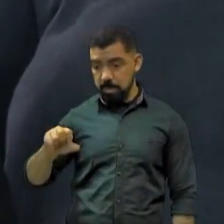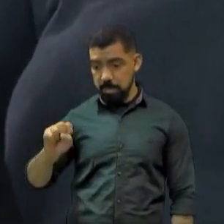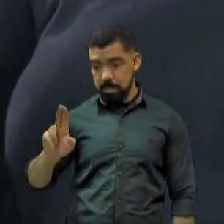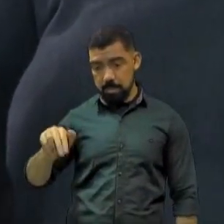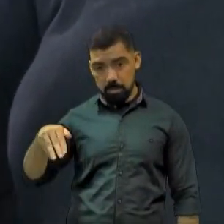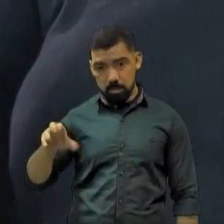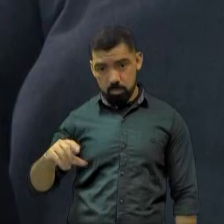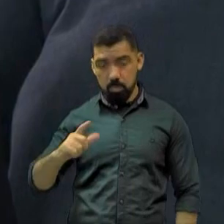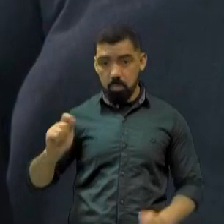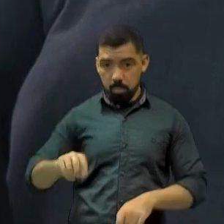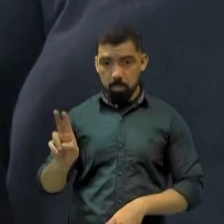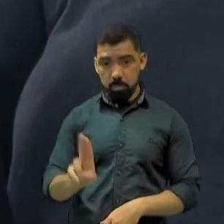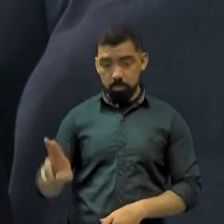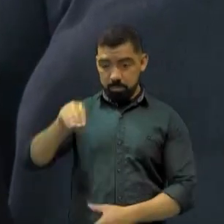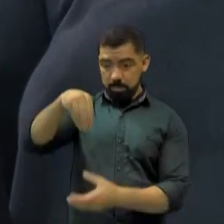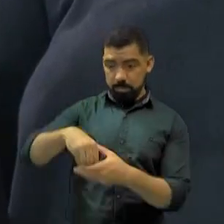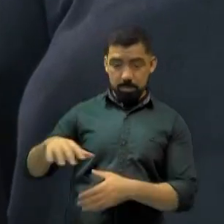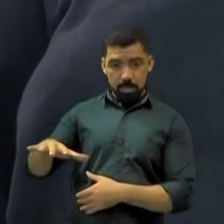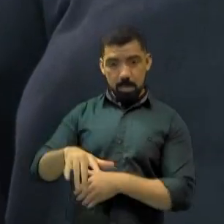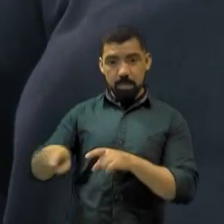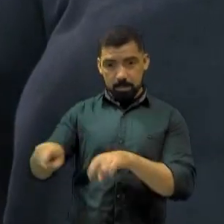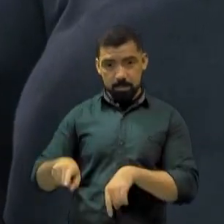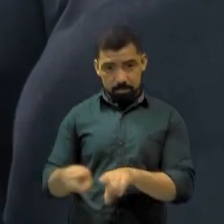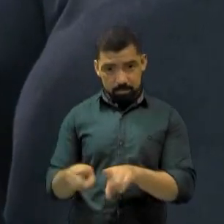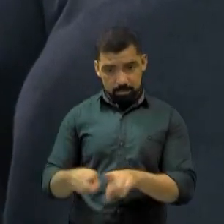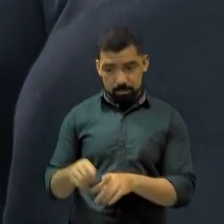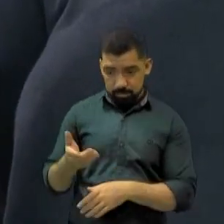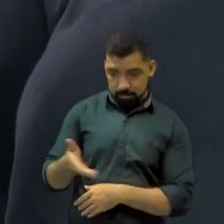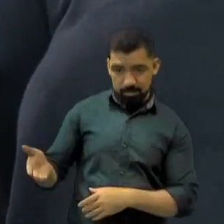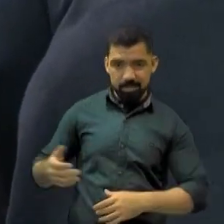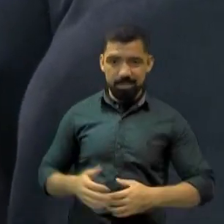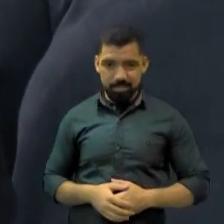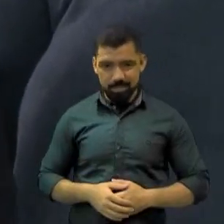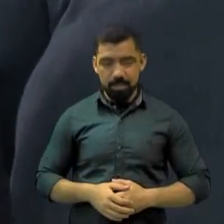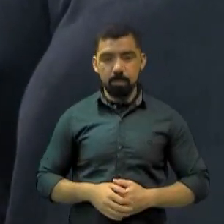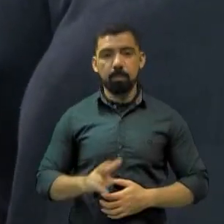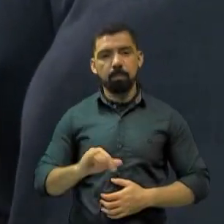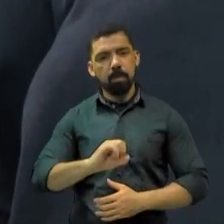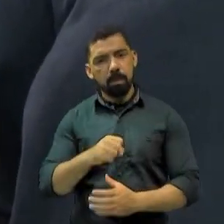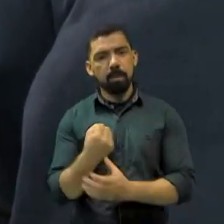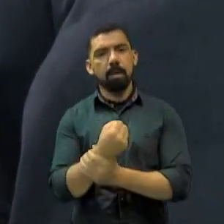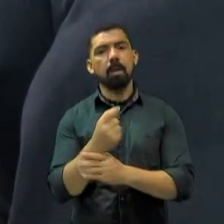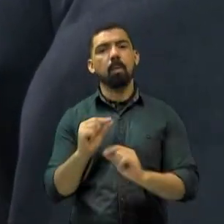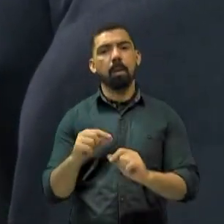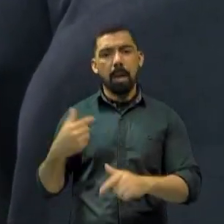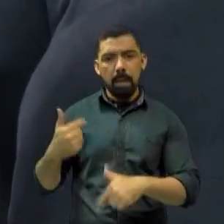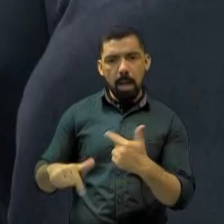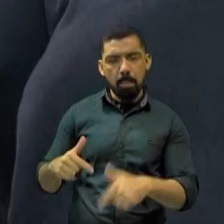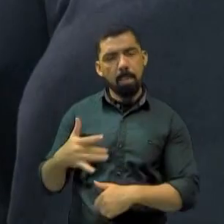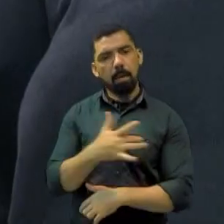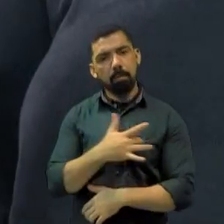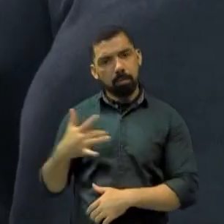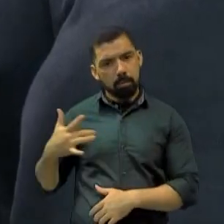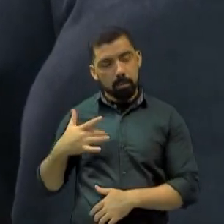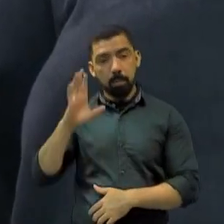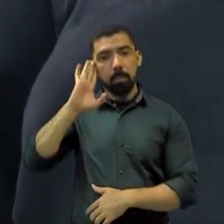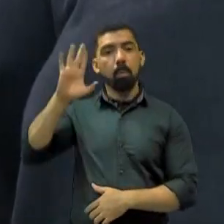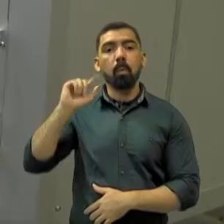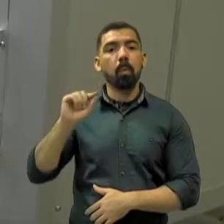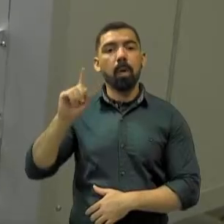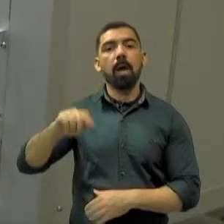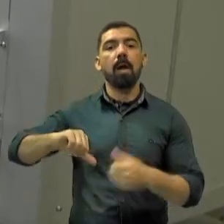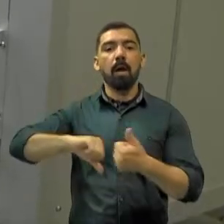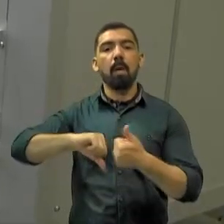agricultura. São instrumentos e ferramentas que vai garantir não só o trabalho, a saúde e principalmente a